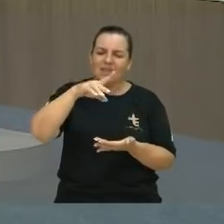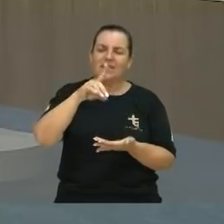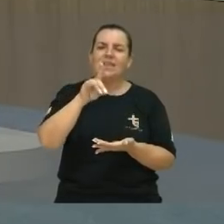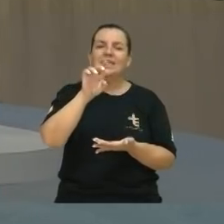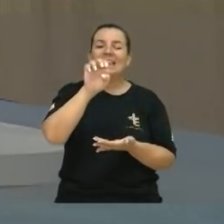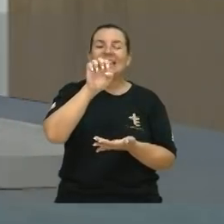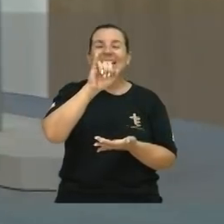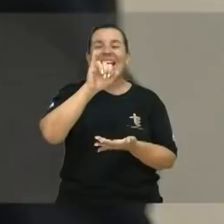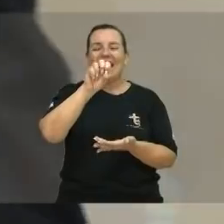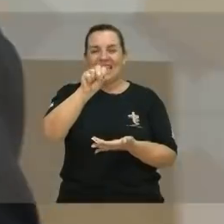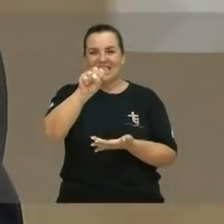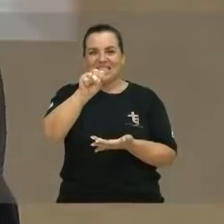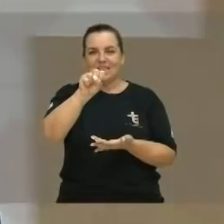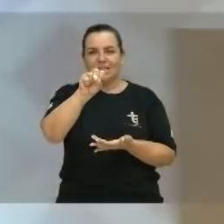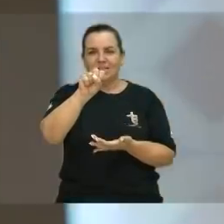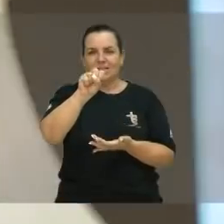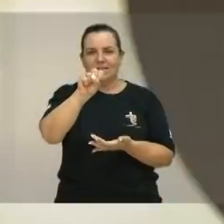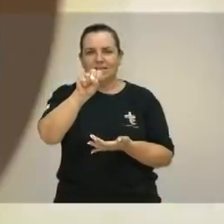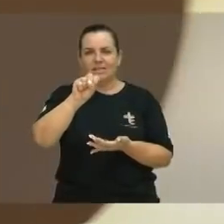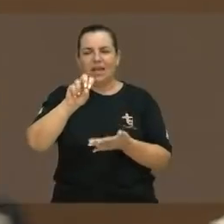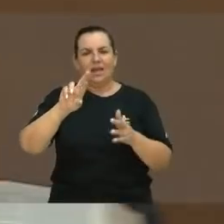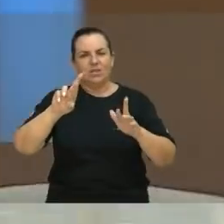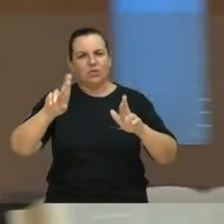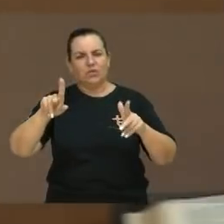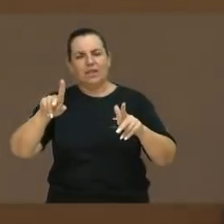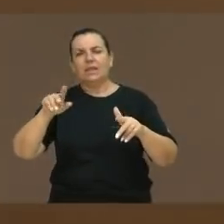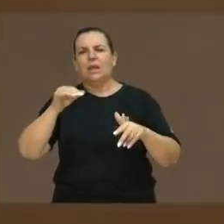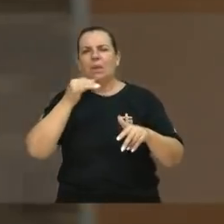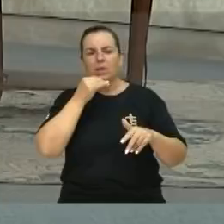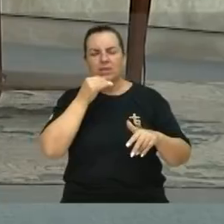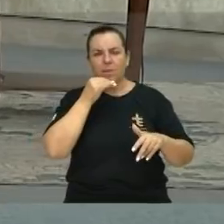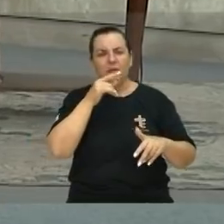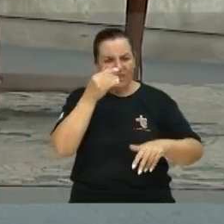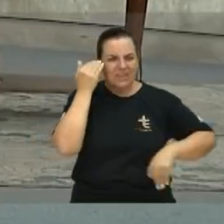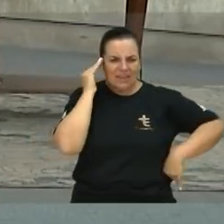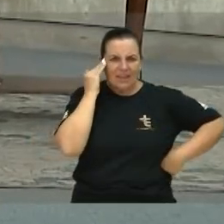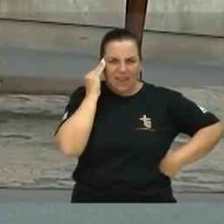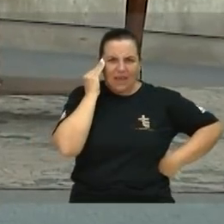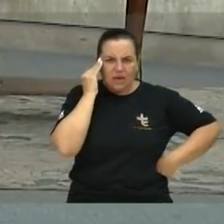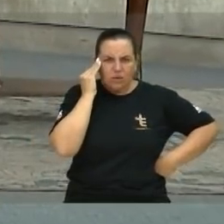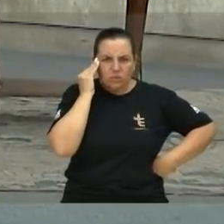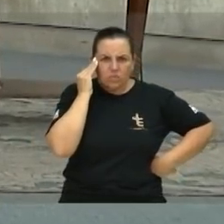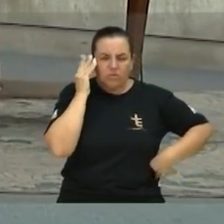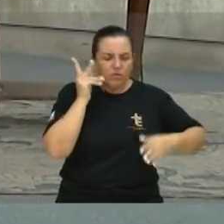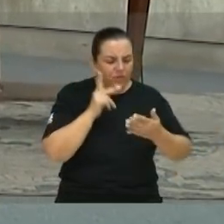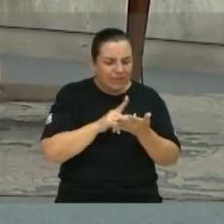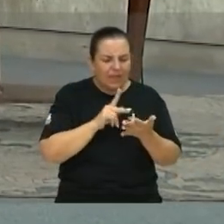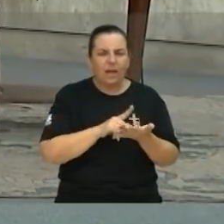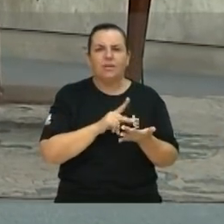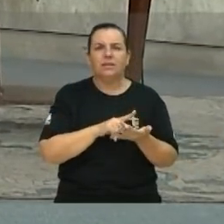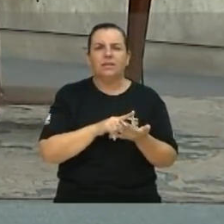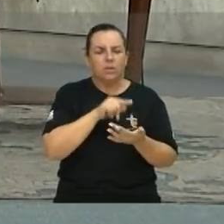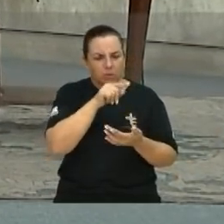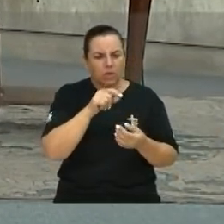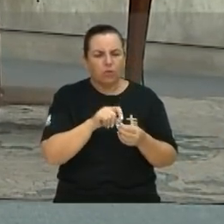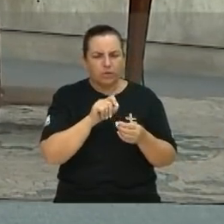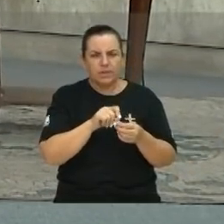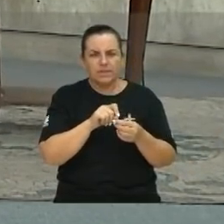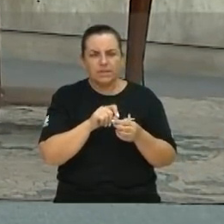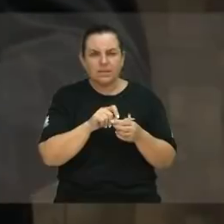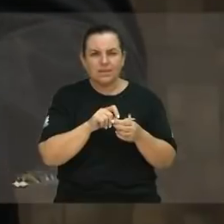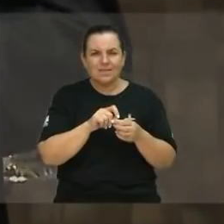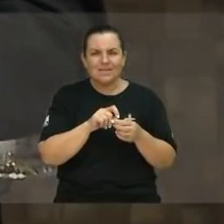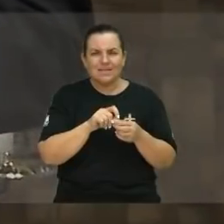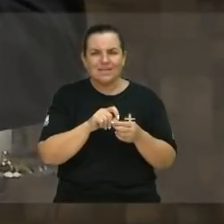língua portuguesa este modo mas literalmente e assim e sabe o que está significado como esse modo de se inscrever menina um